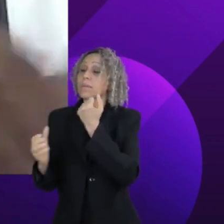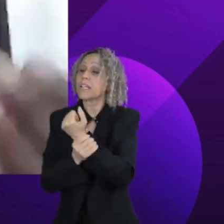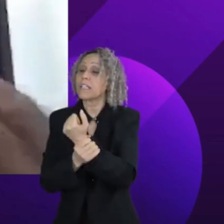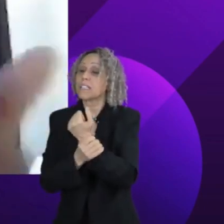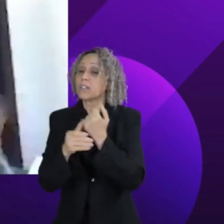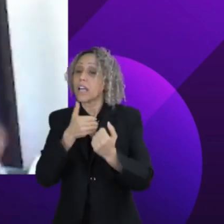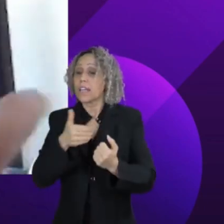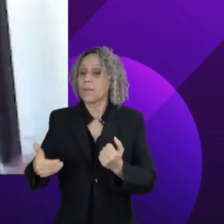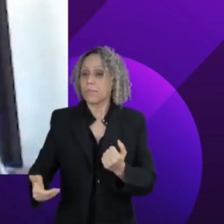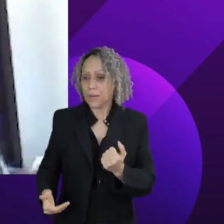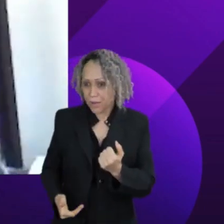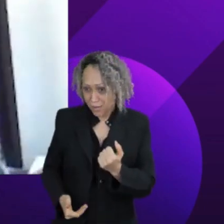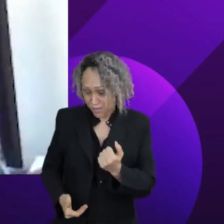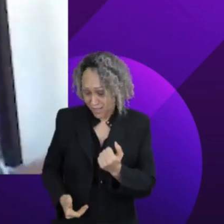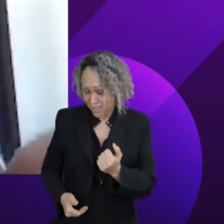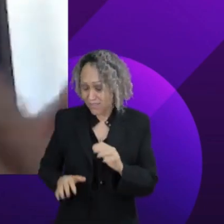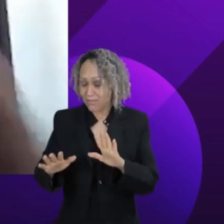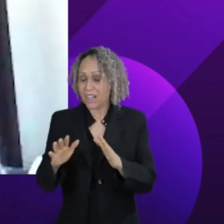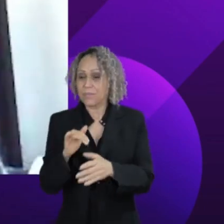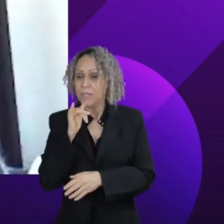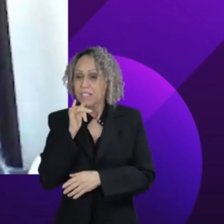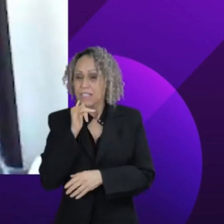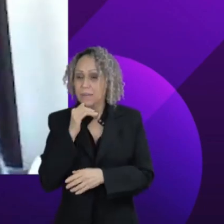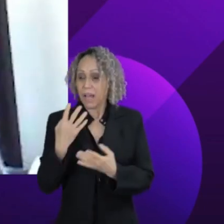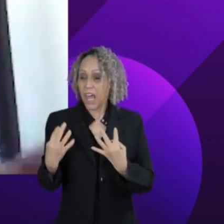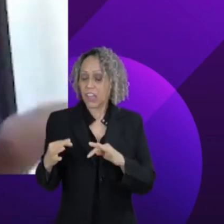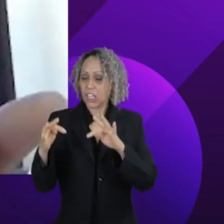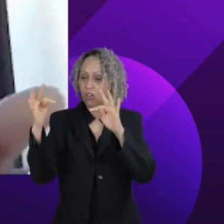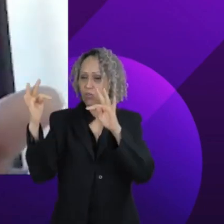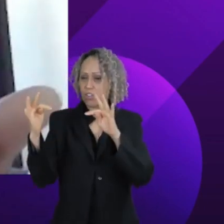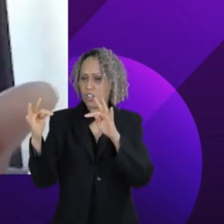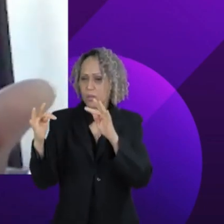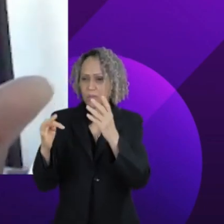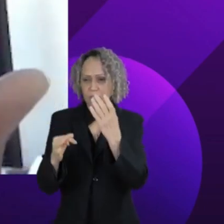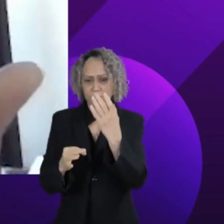a tecnologia do reconhecimento facial no Brasil,